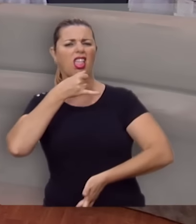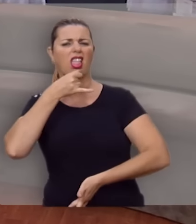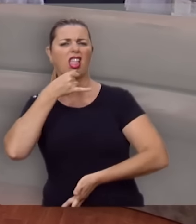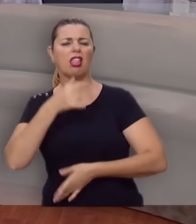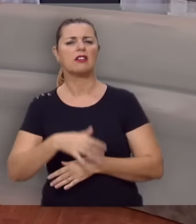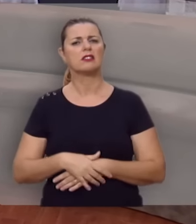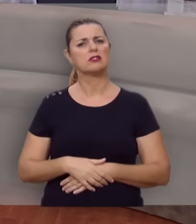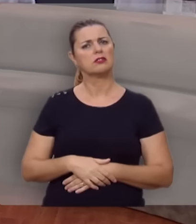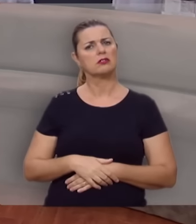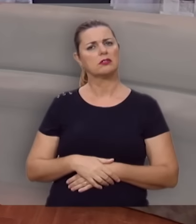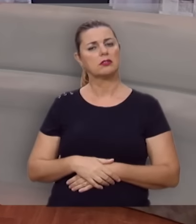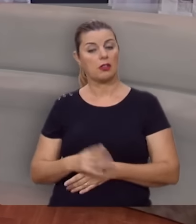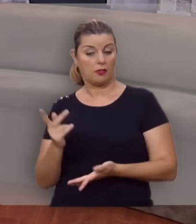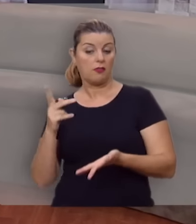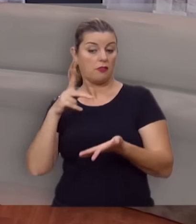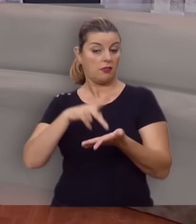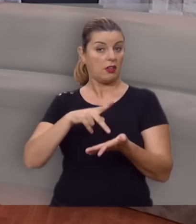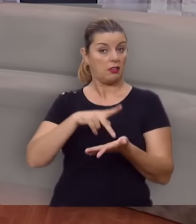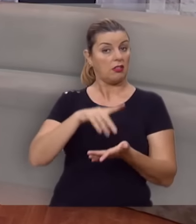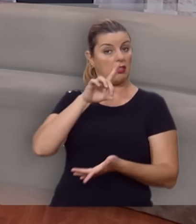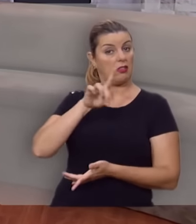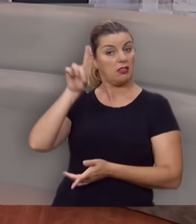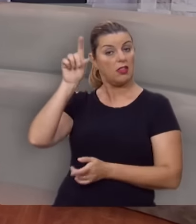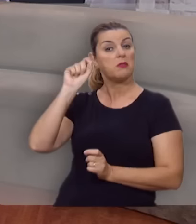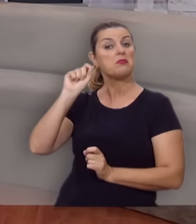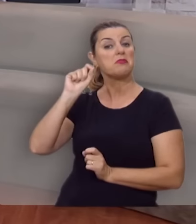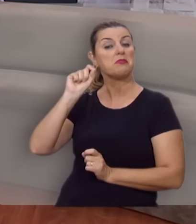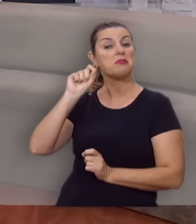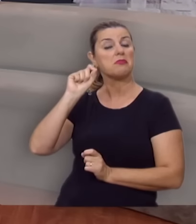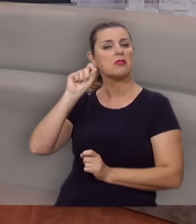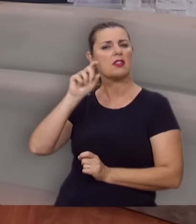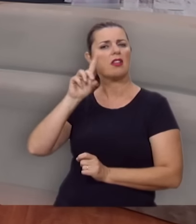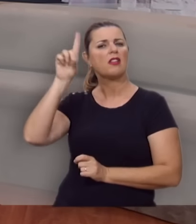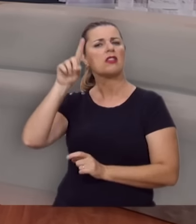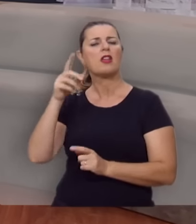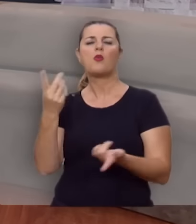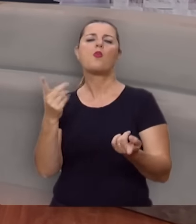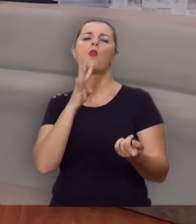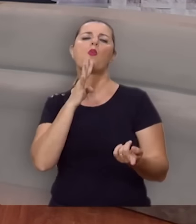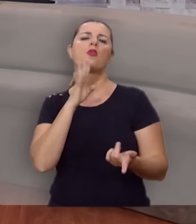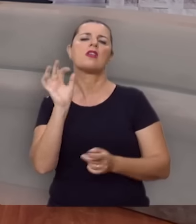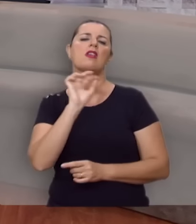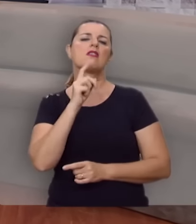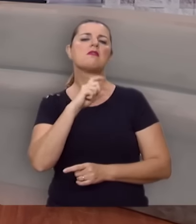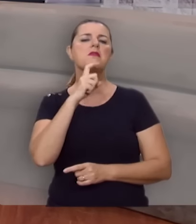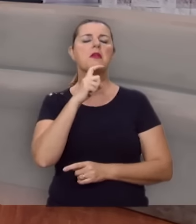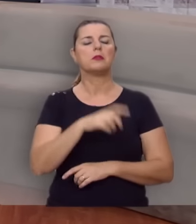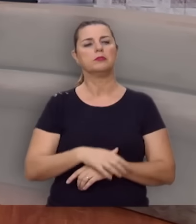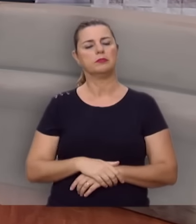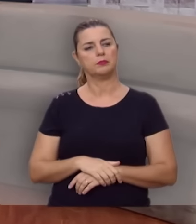tagarela. O verdadeiro Deus era para eles o Deus desconhecido.